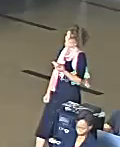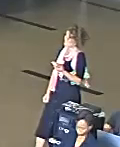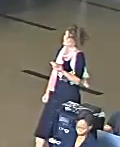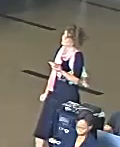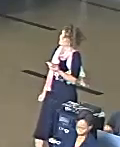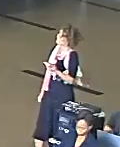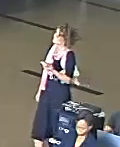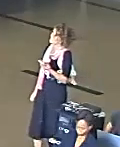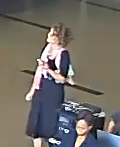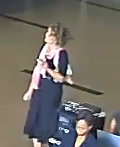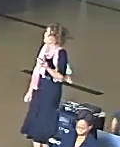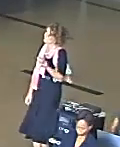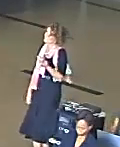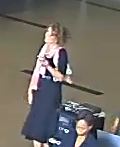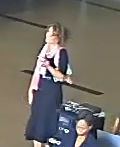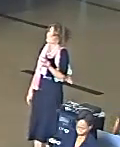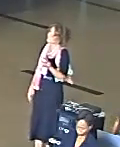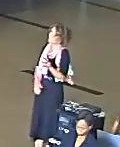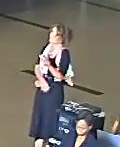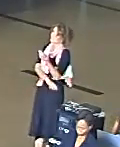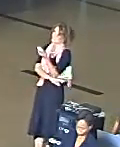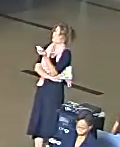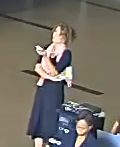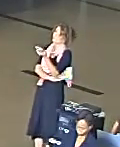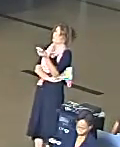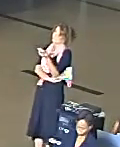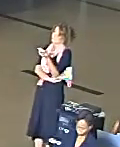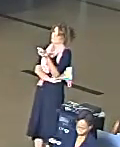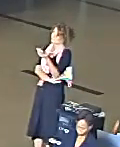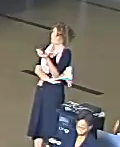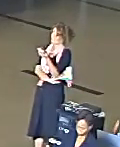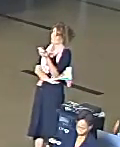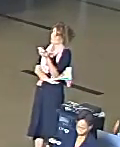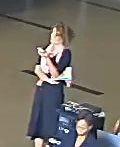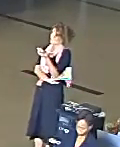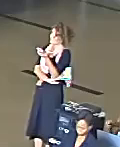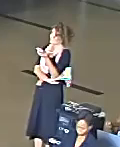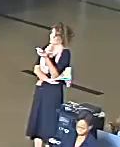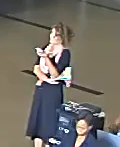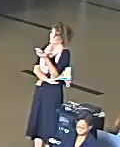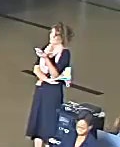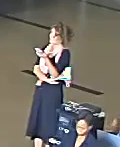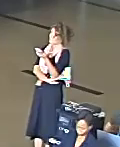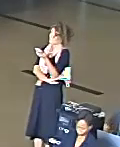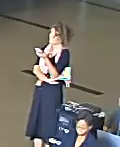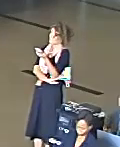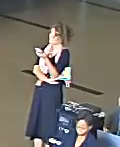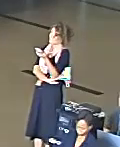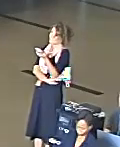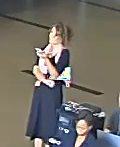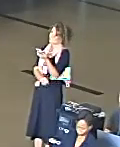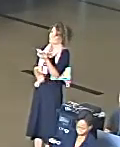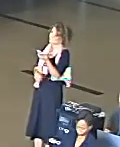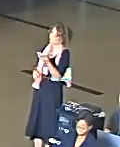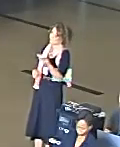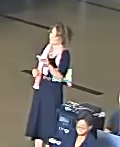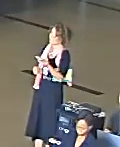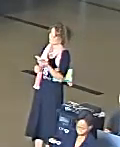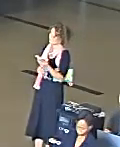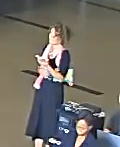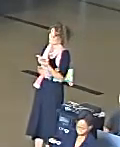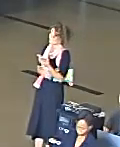professor Cleiton ele só pediu para corrigir aqui né a ntt O Manifesto repúdio dele é com relação à